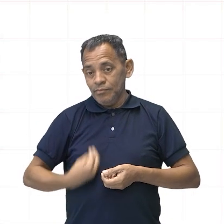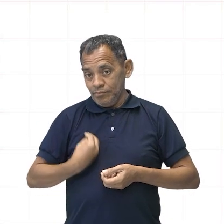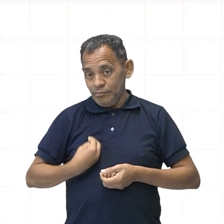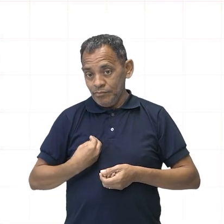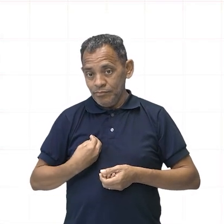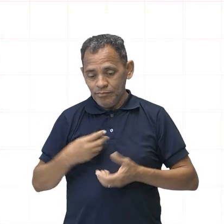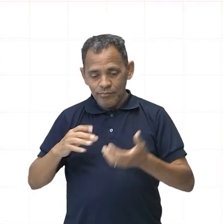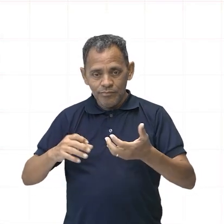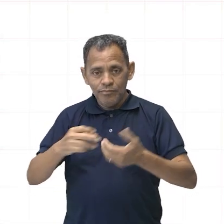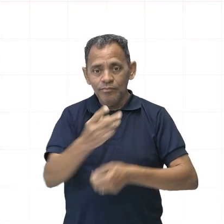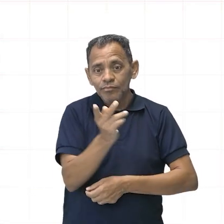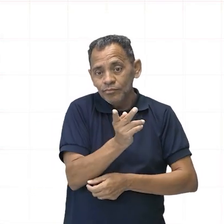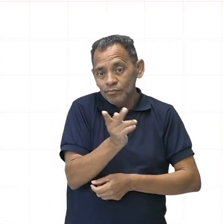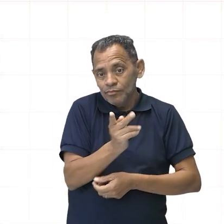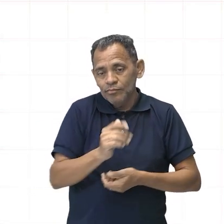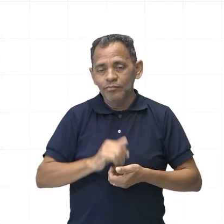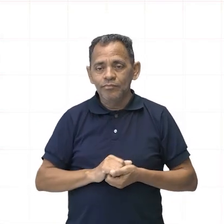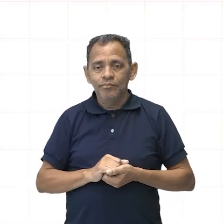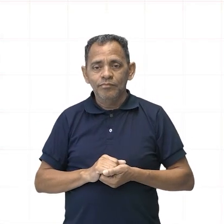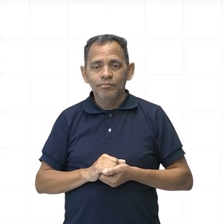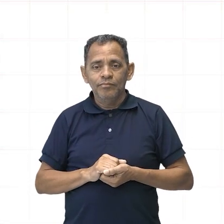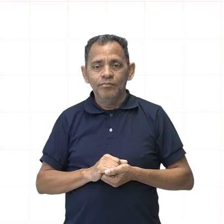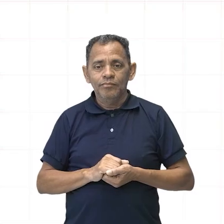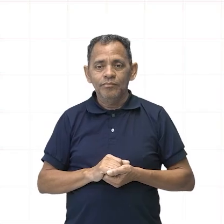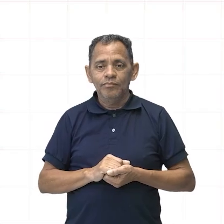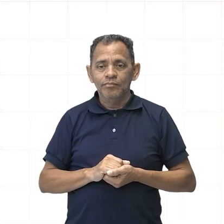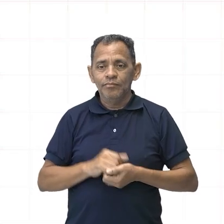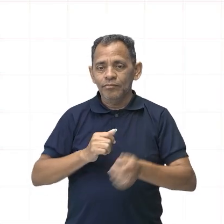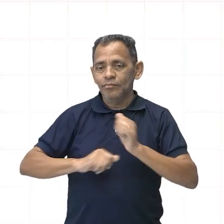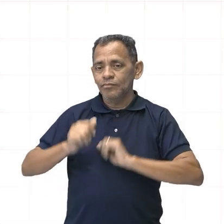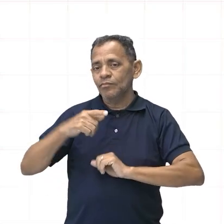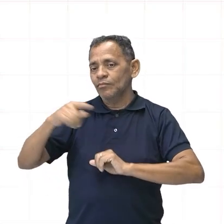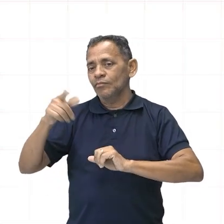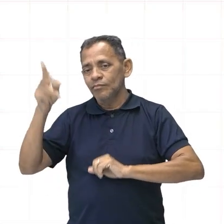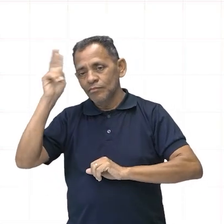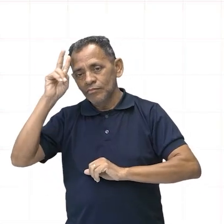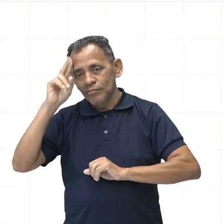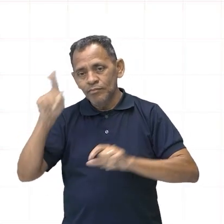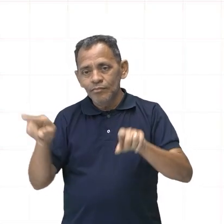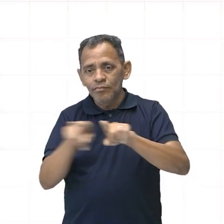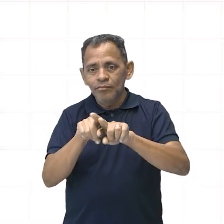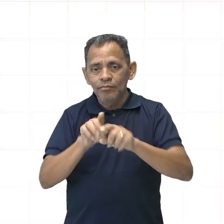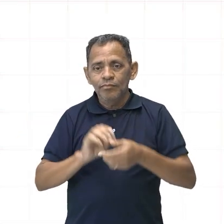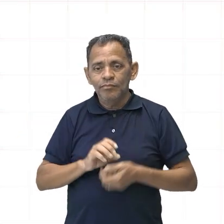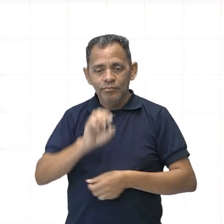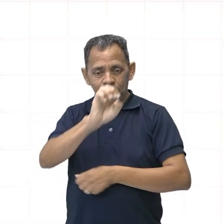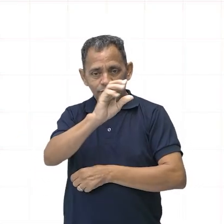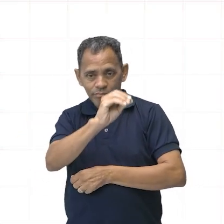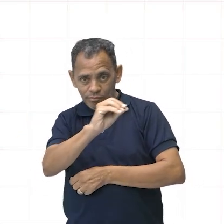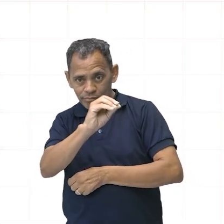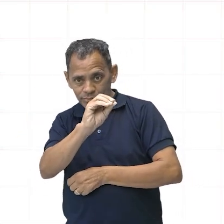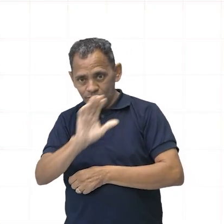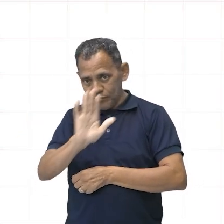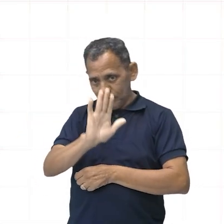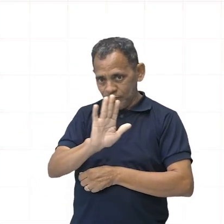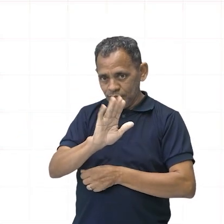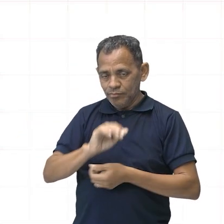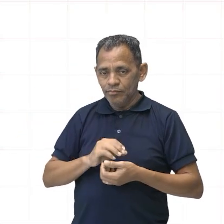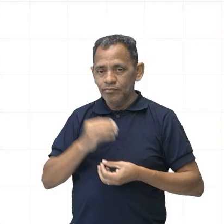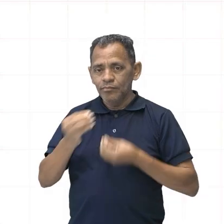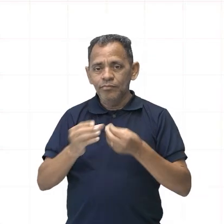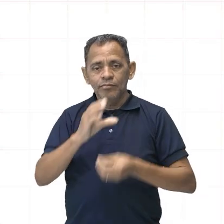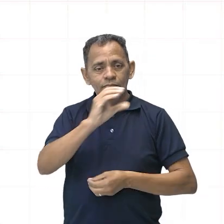tá certo? E outra economia também que a gente tem que relembrar, gente, vai ser a economia da Oceania, né? Que vai ser